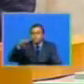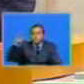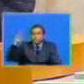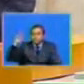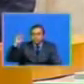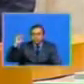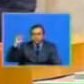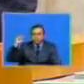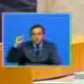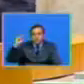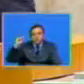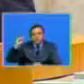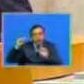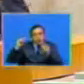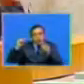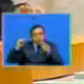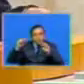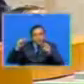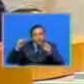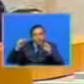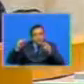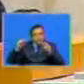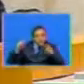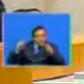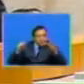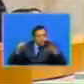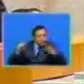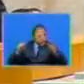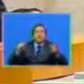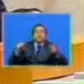jamais aos argumentadores.